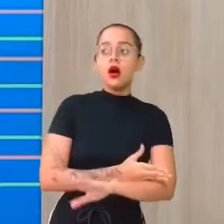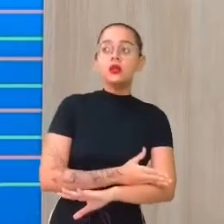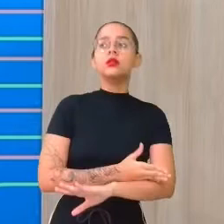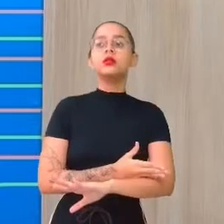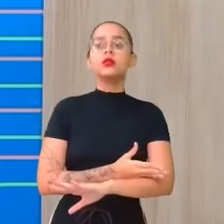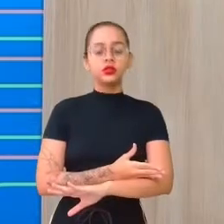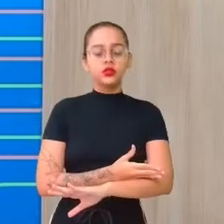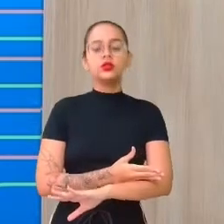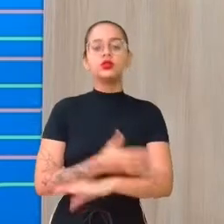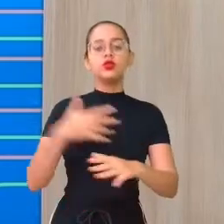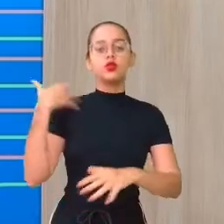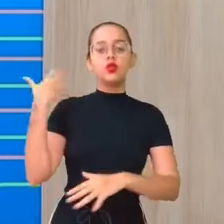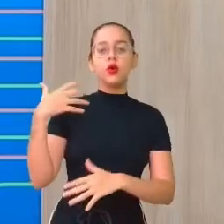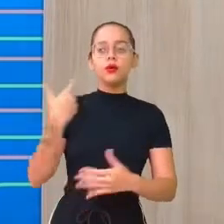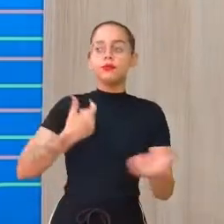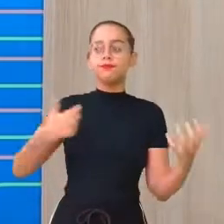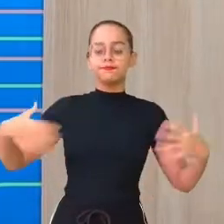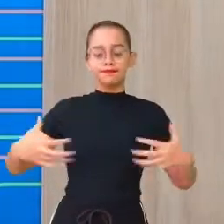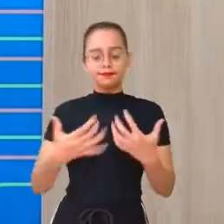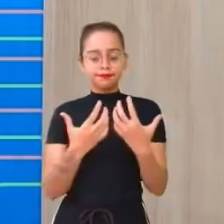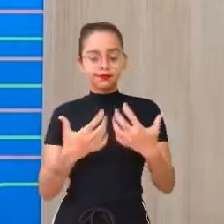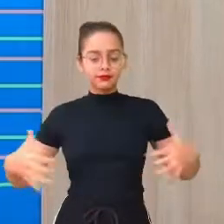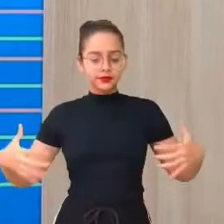instrumento. E